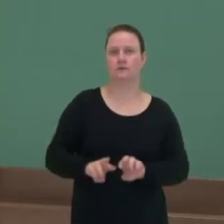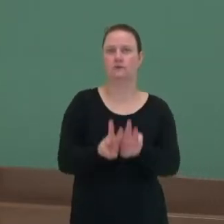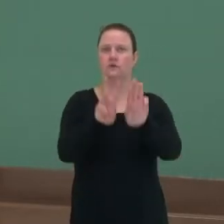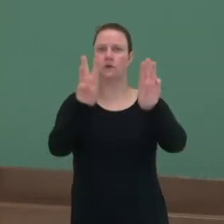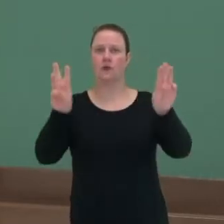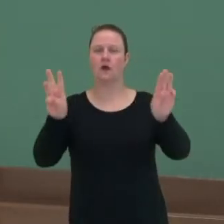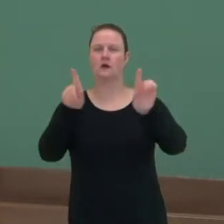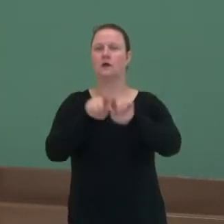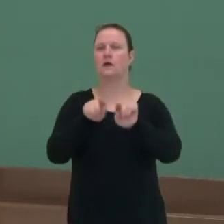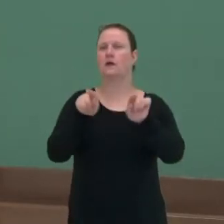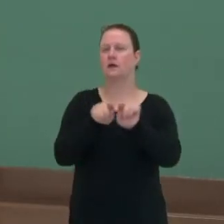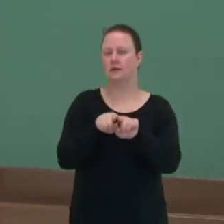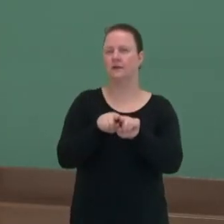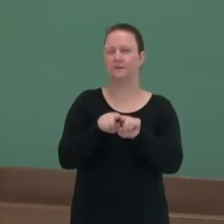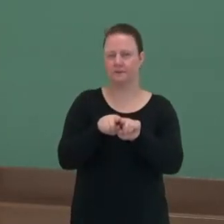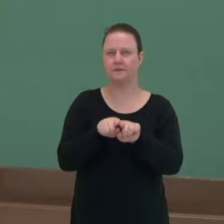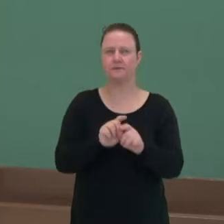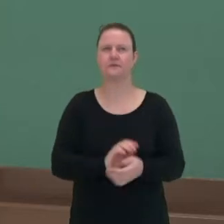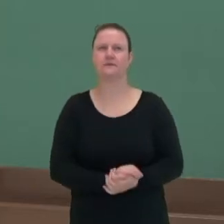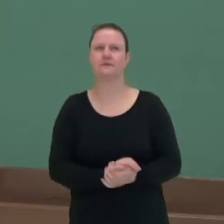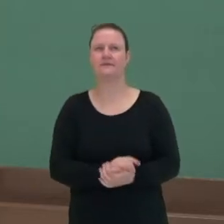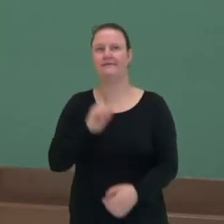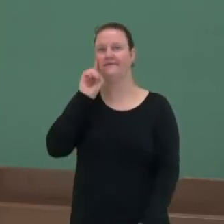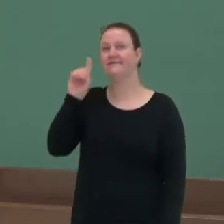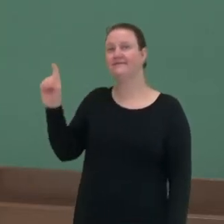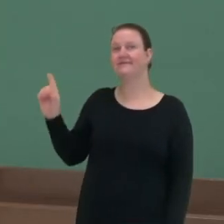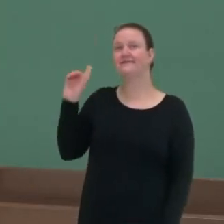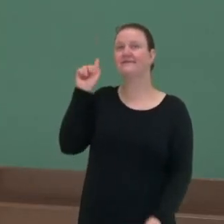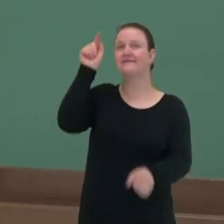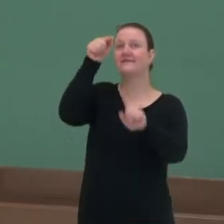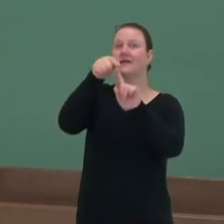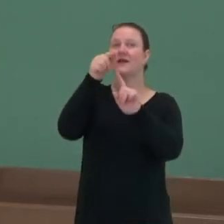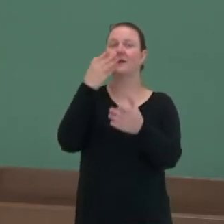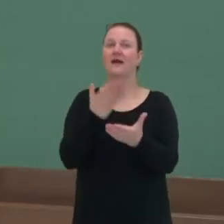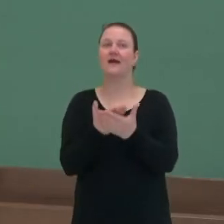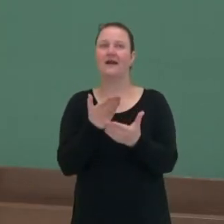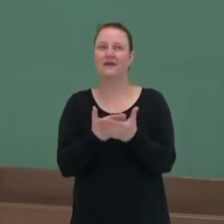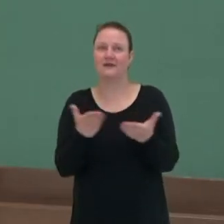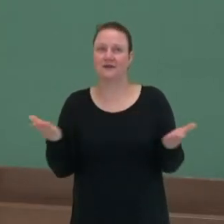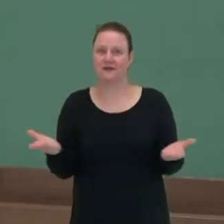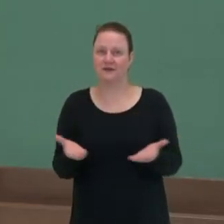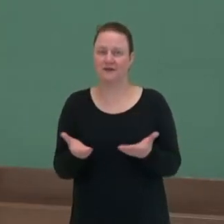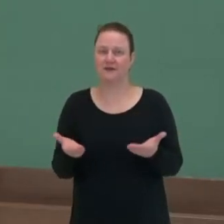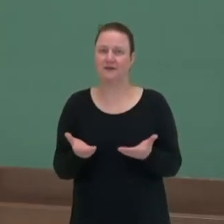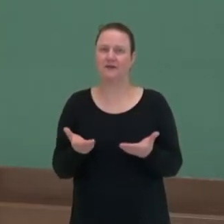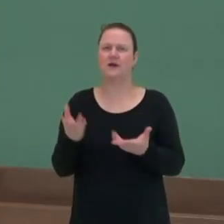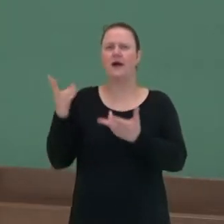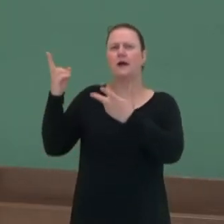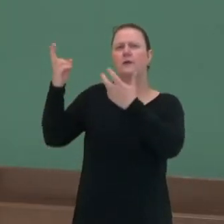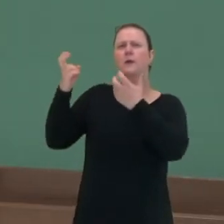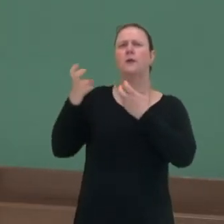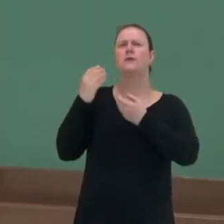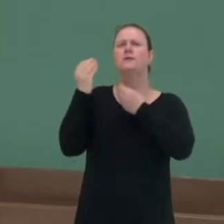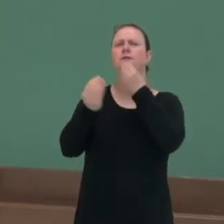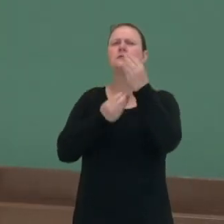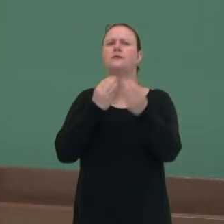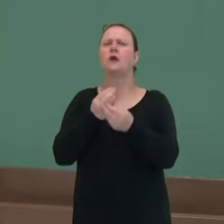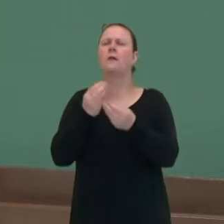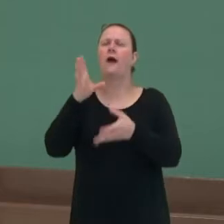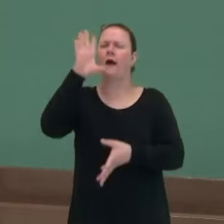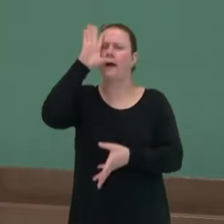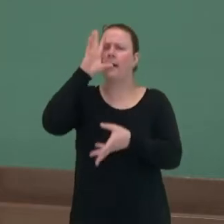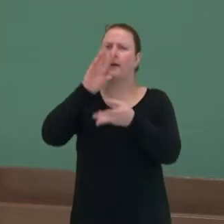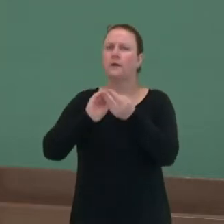o endereço. Então vamos começar com o objetivo dessa aula, que é identificar e compreender